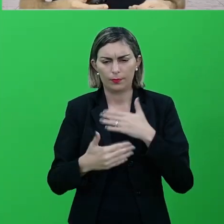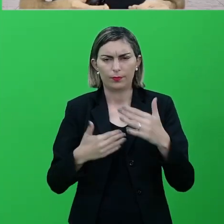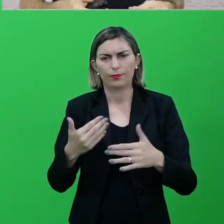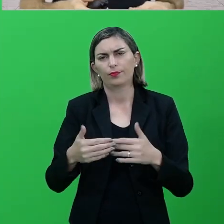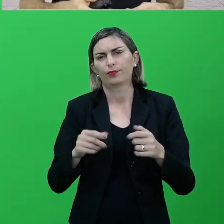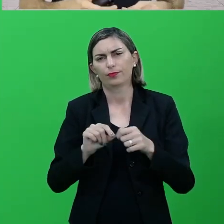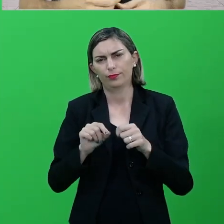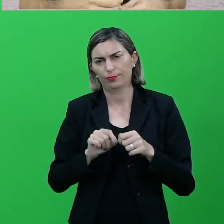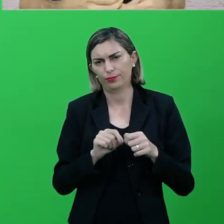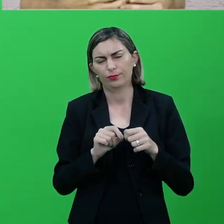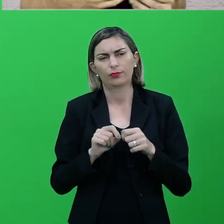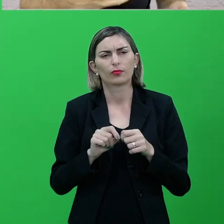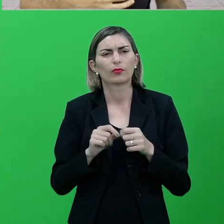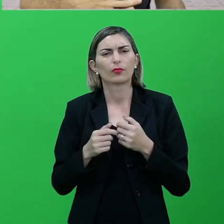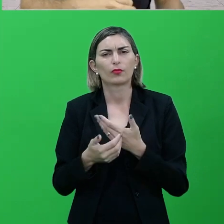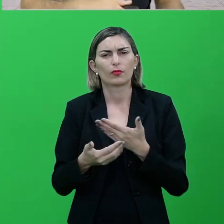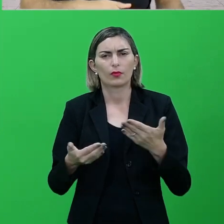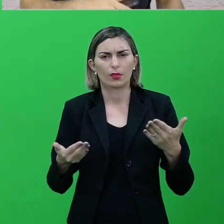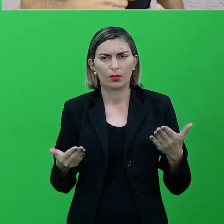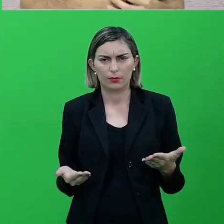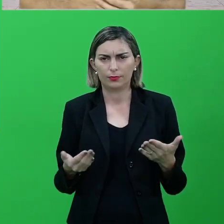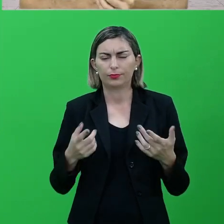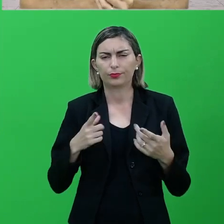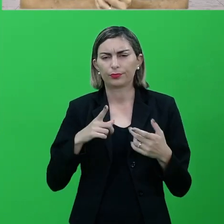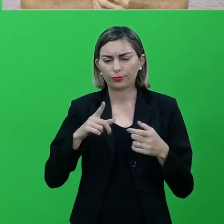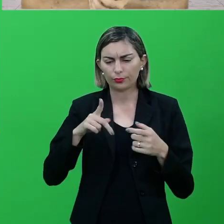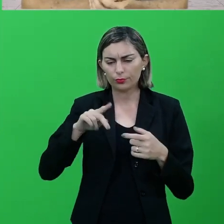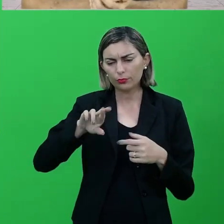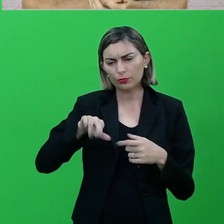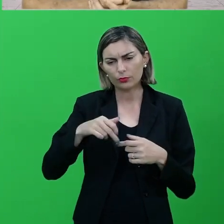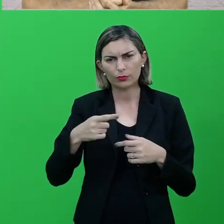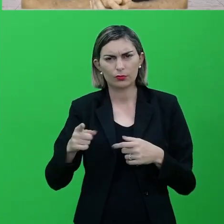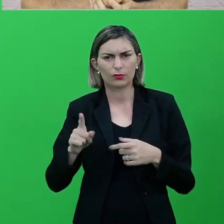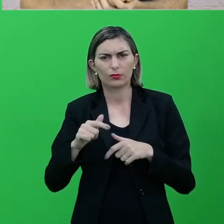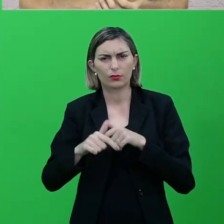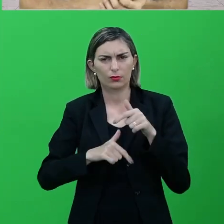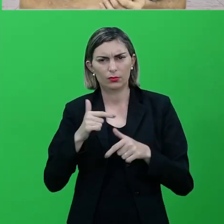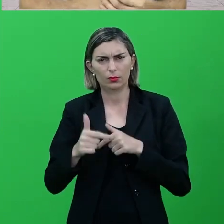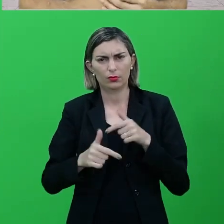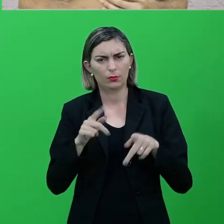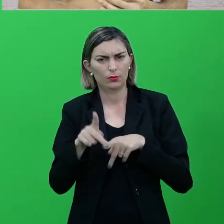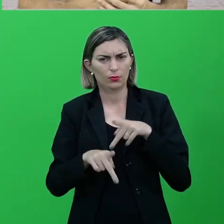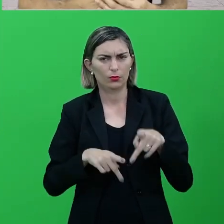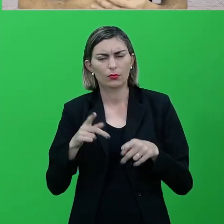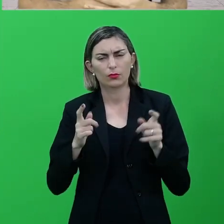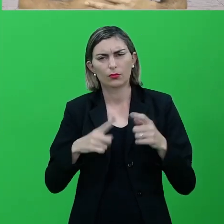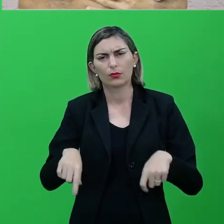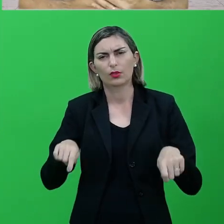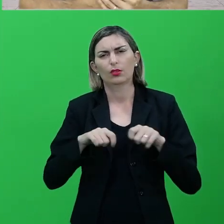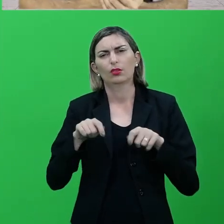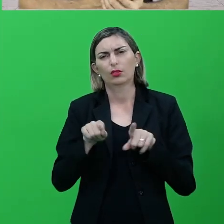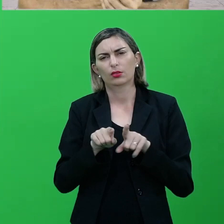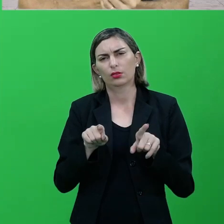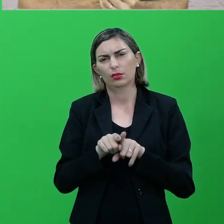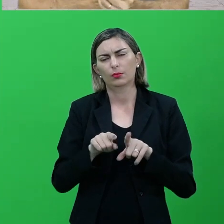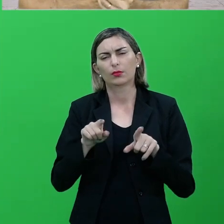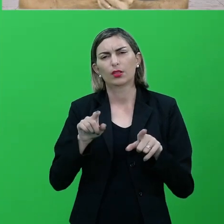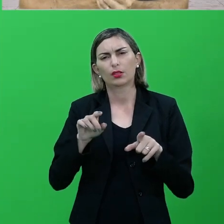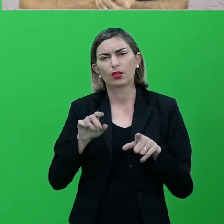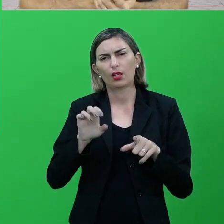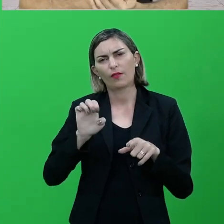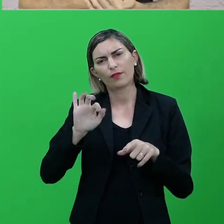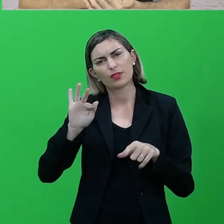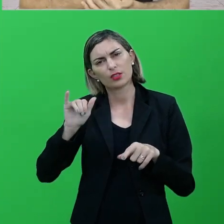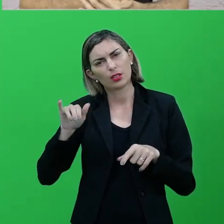produtos, né, para insumos na produção de serviços públicos. A gente pode considerar também os termos de produtividade e eficiência do